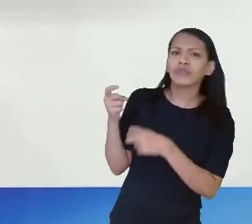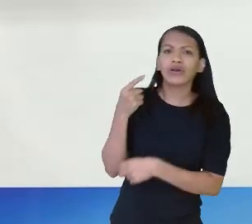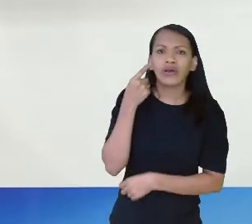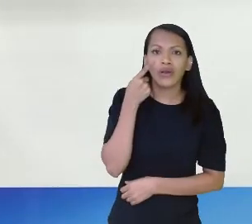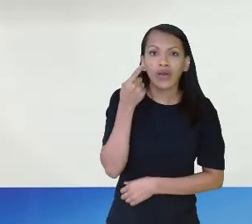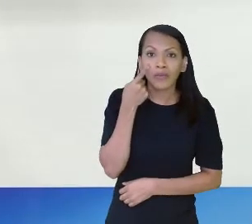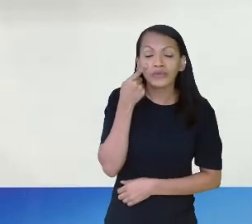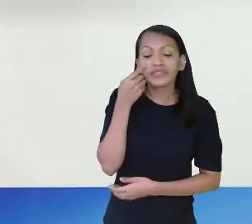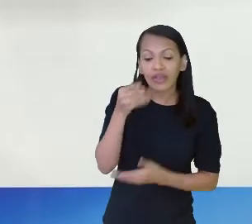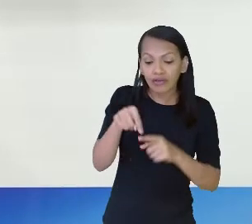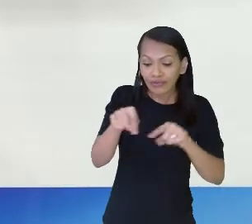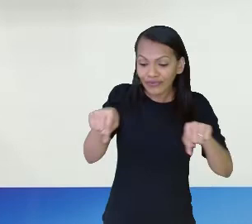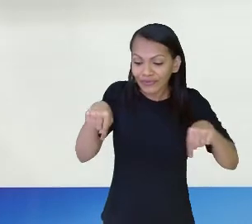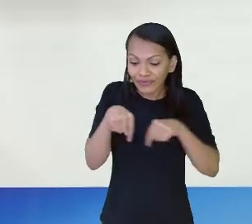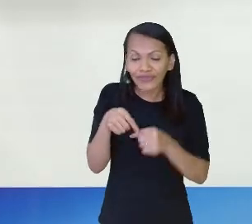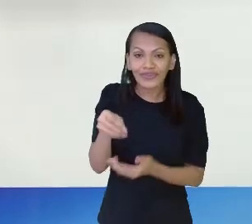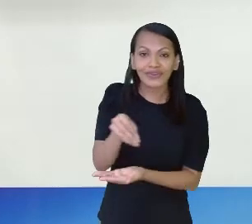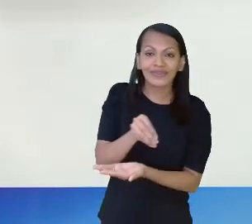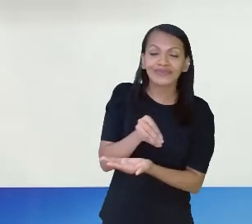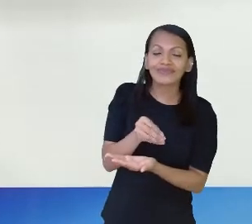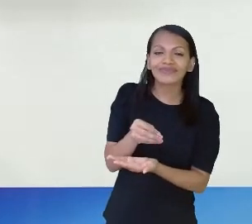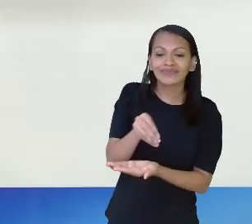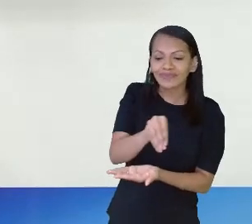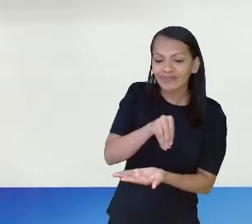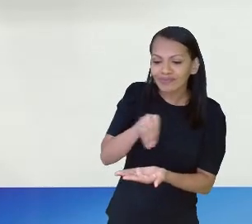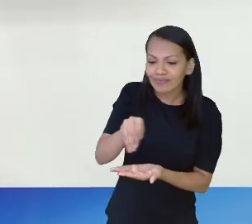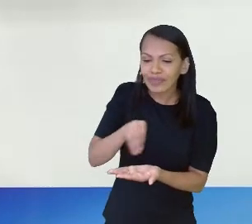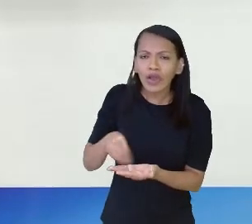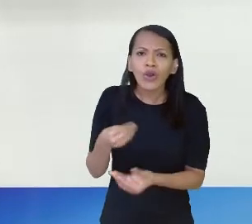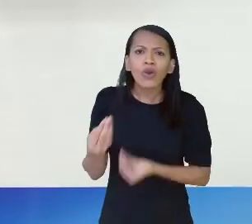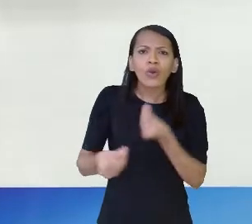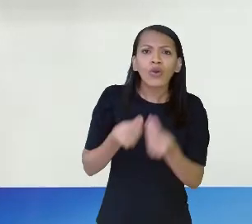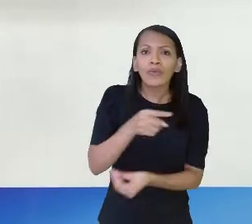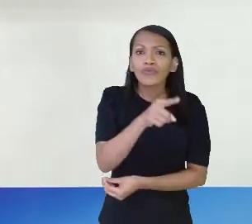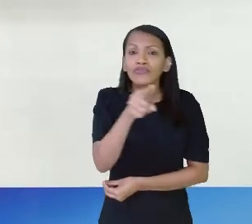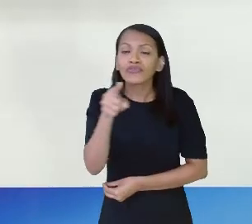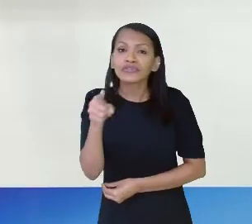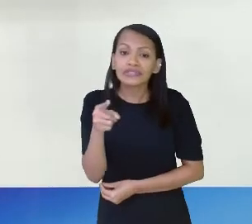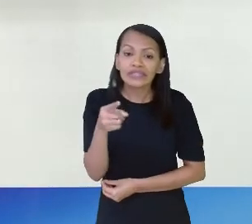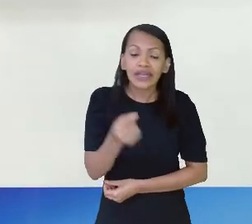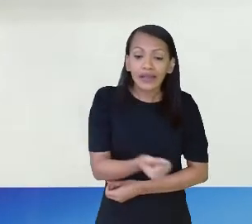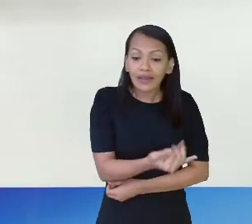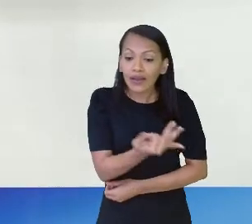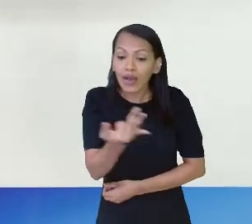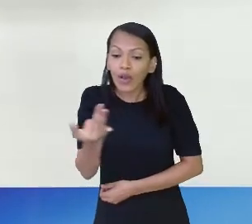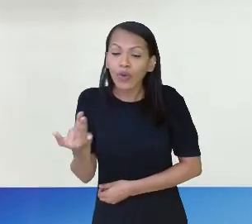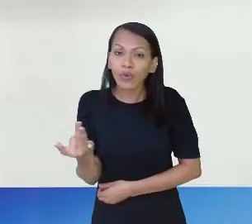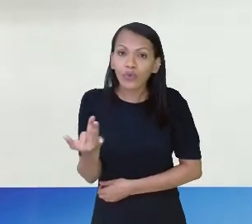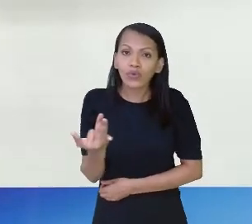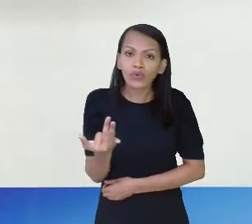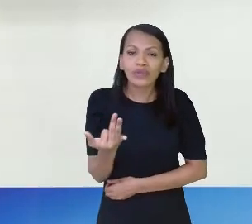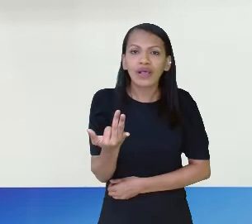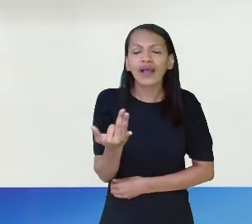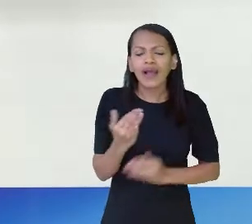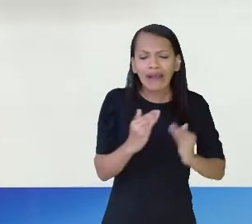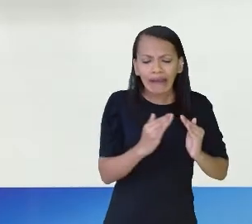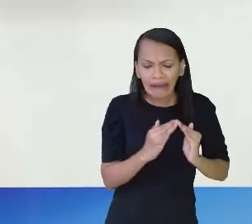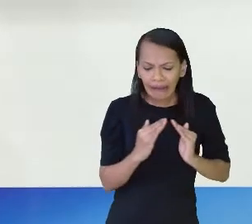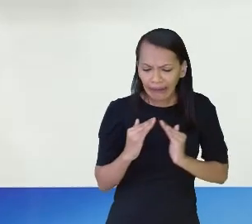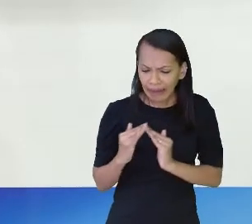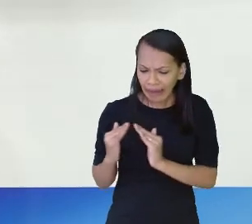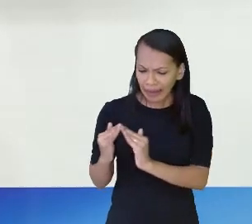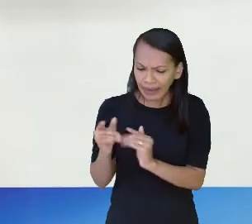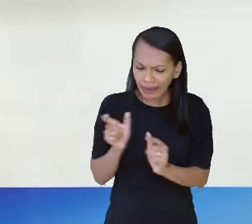do jogo de damas, como você calcularia a quantidade de casas que ele possui? Um detalhe antes de você me responder